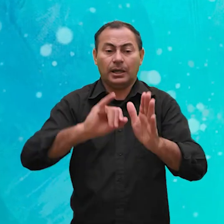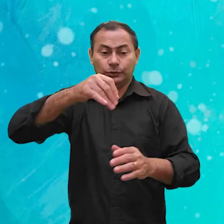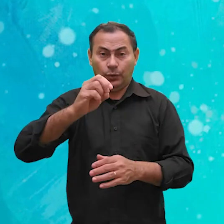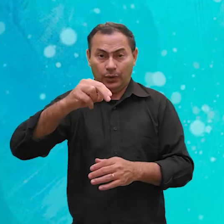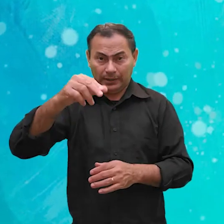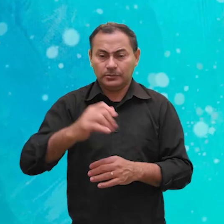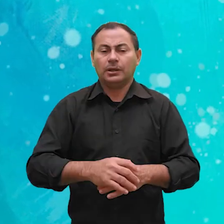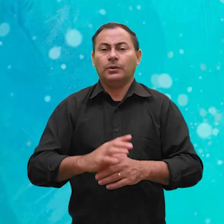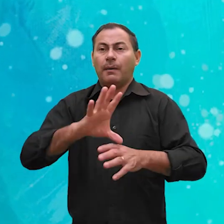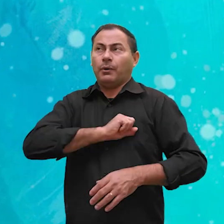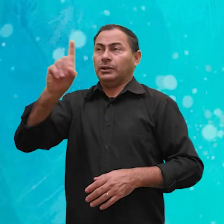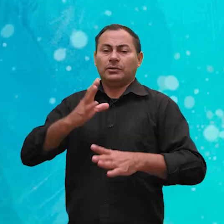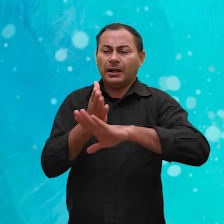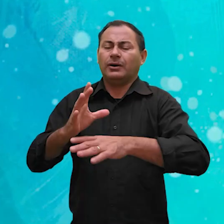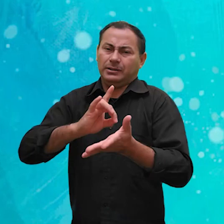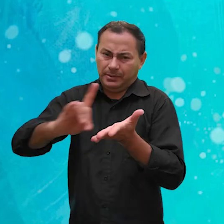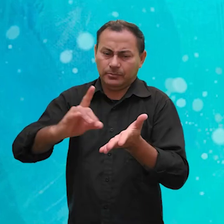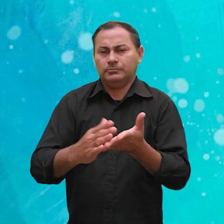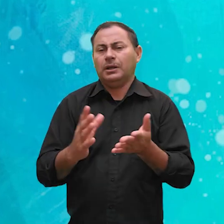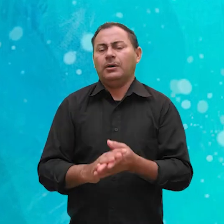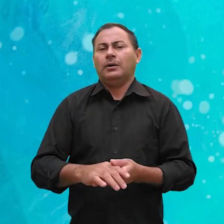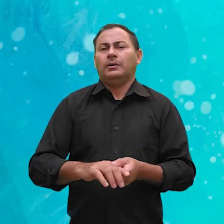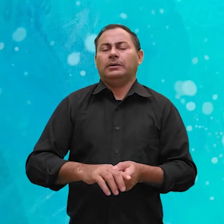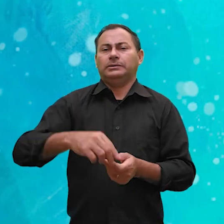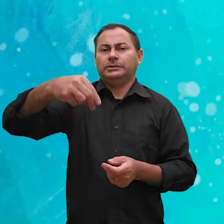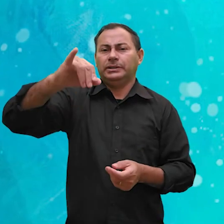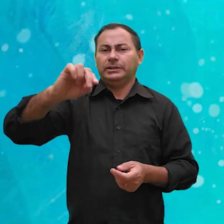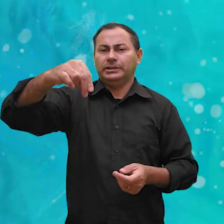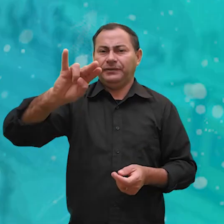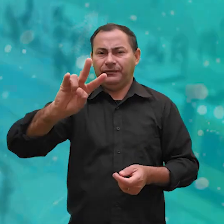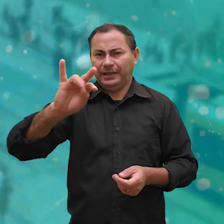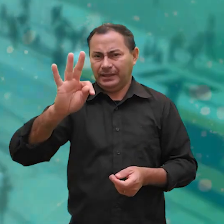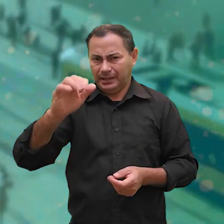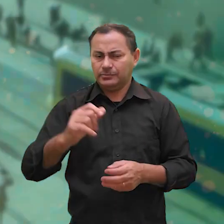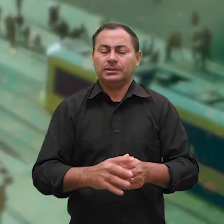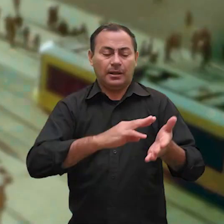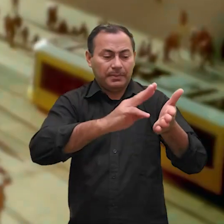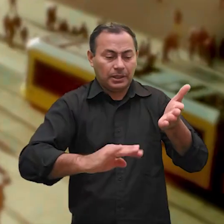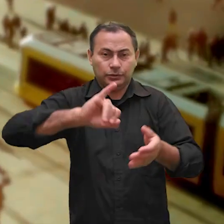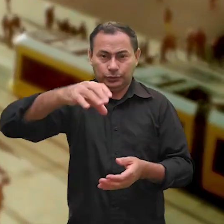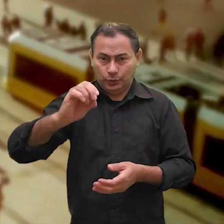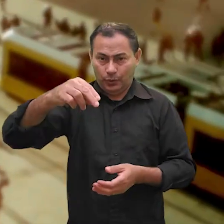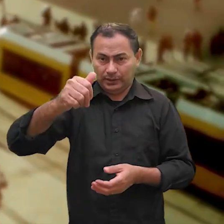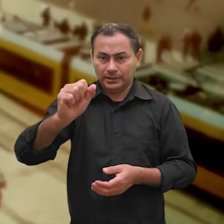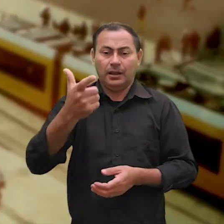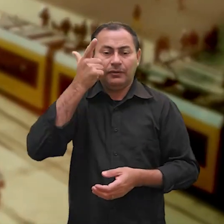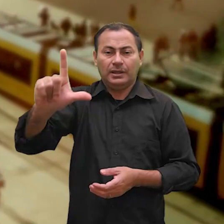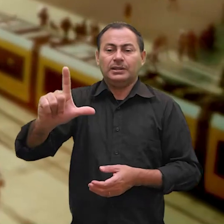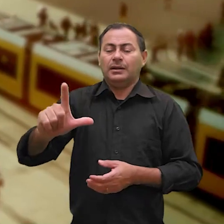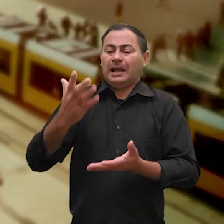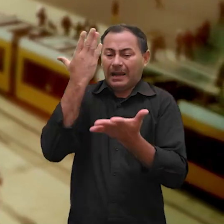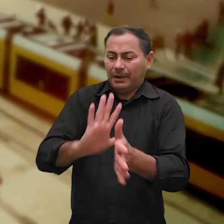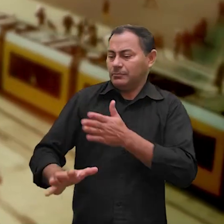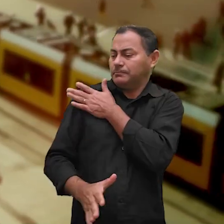de Deus se estende aos inimigos, no caso, os ninivitas. Essa é a mensagem de Jonas. Superar